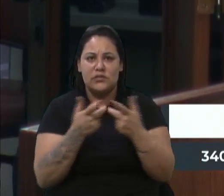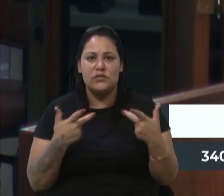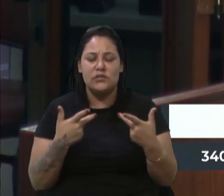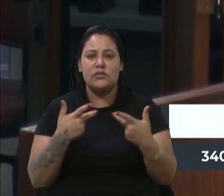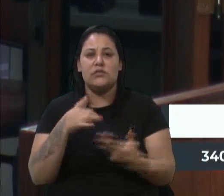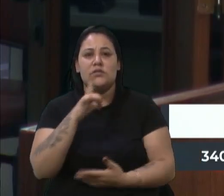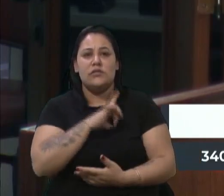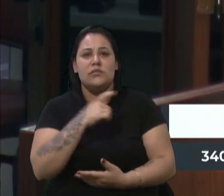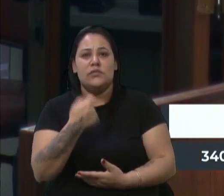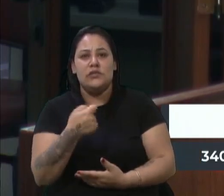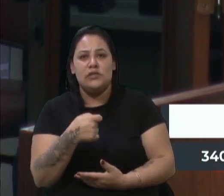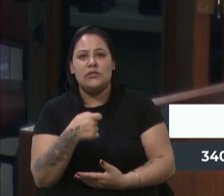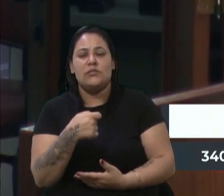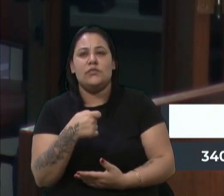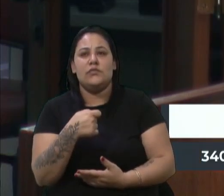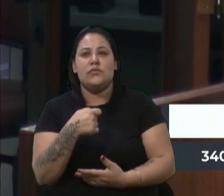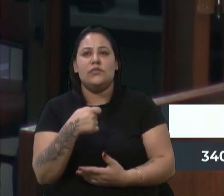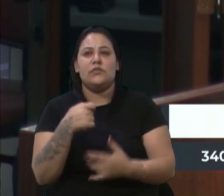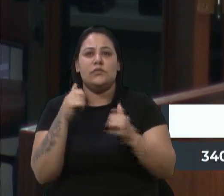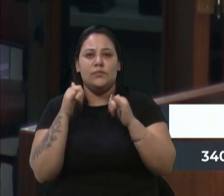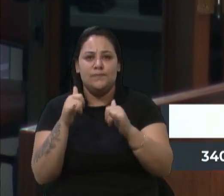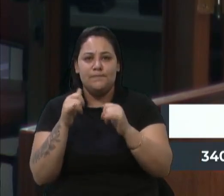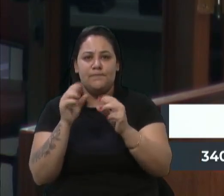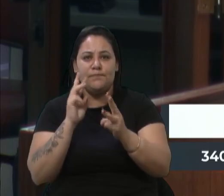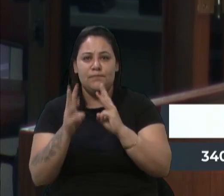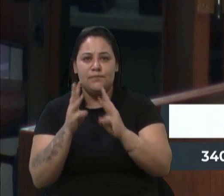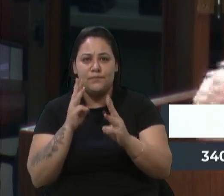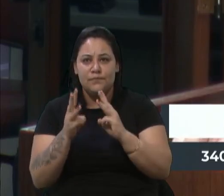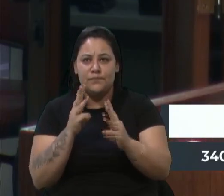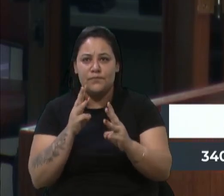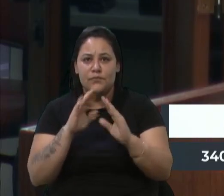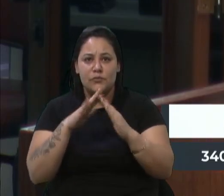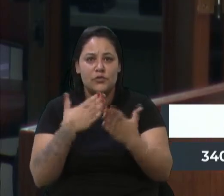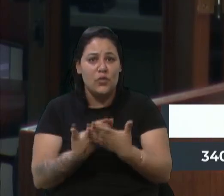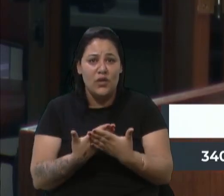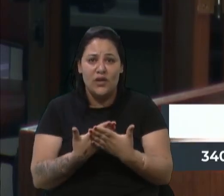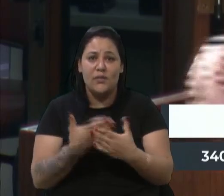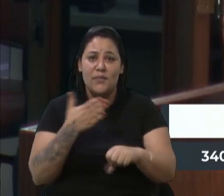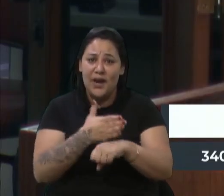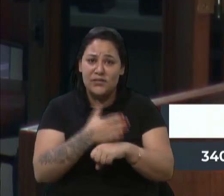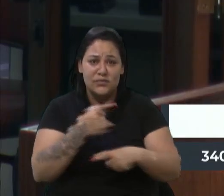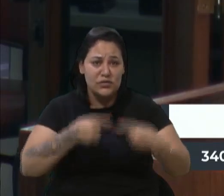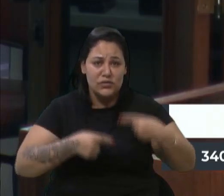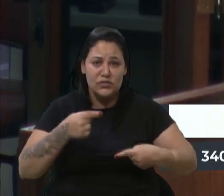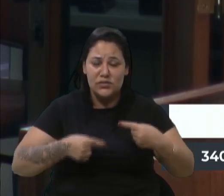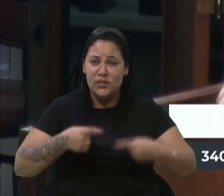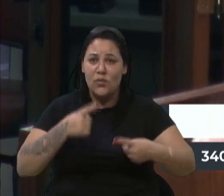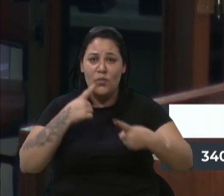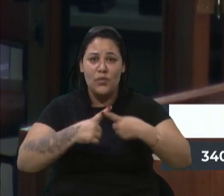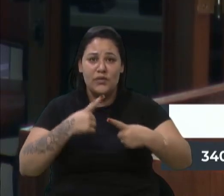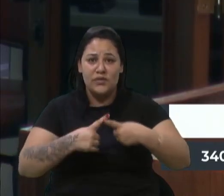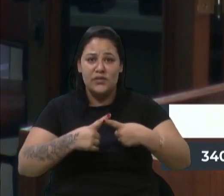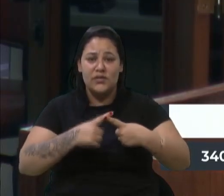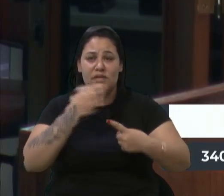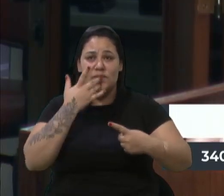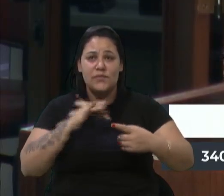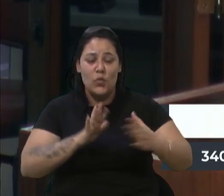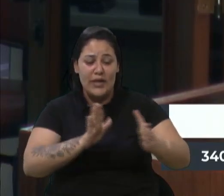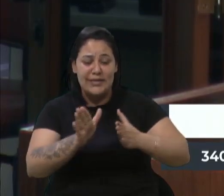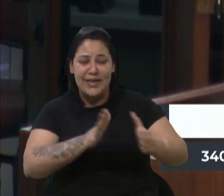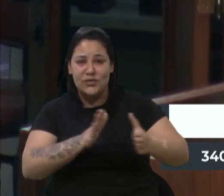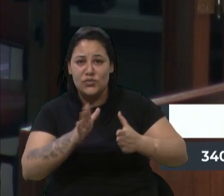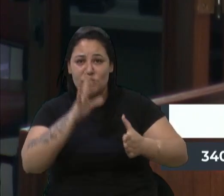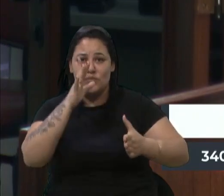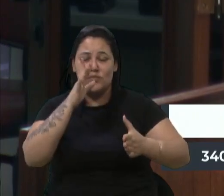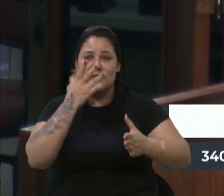que ter o transporte escolar incluído nesta discussão. A evasão escolar